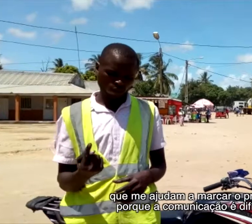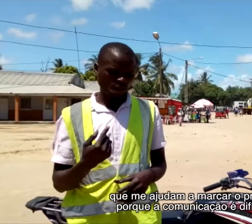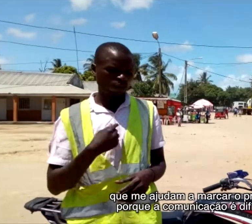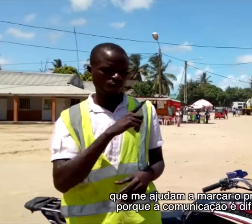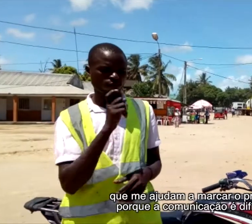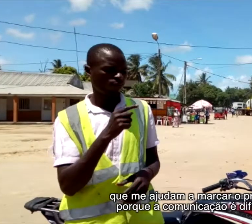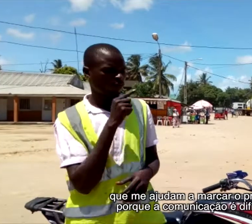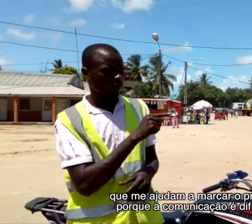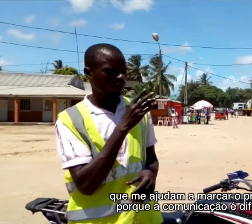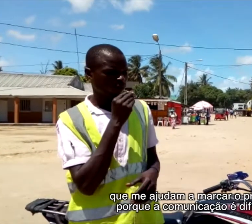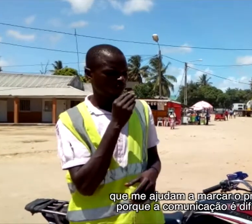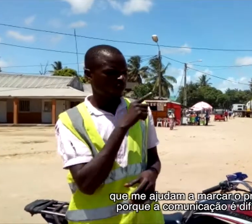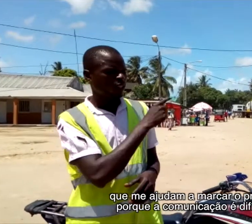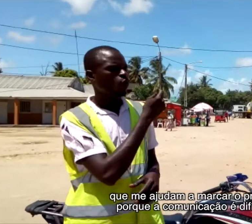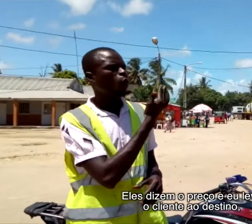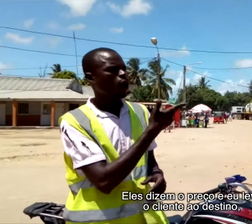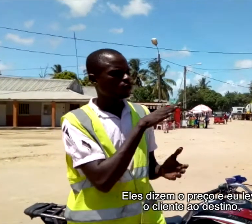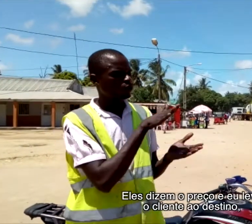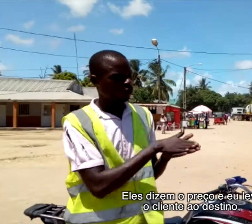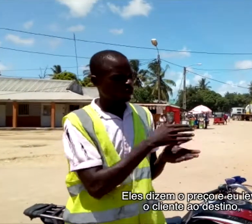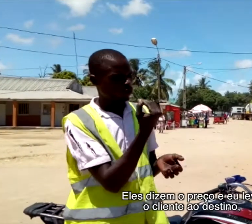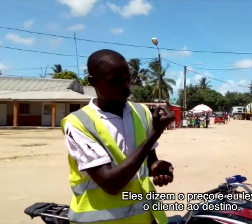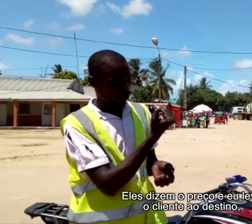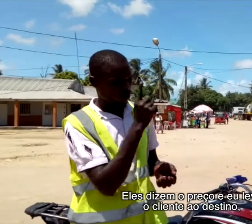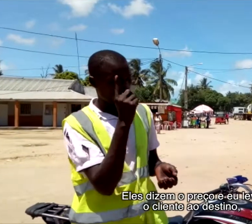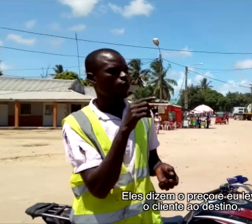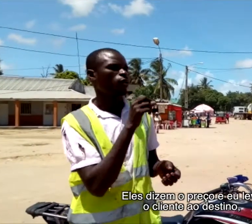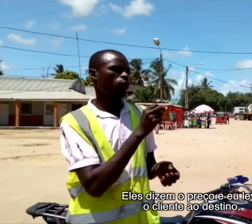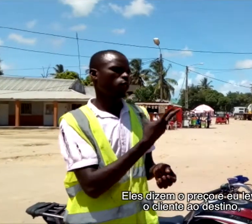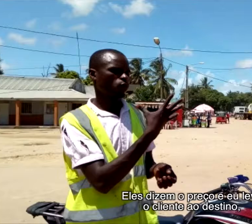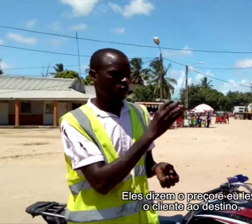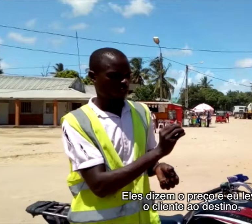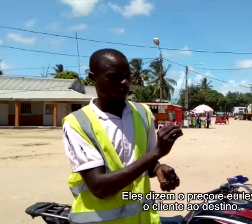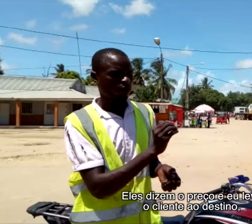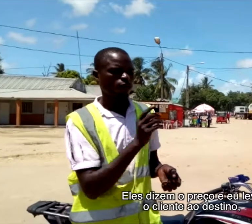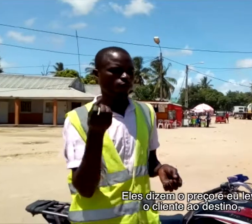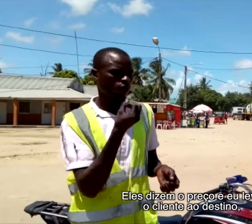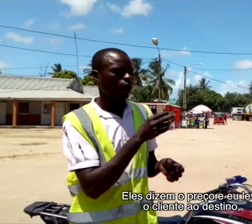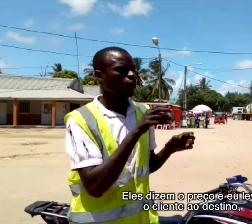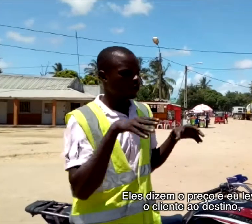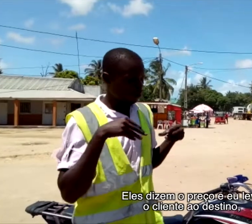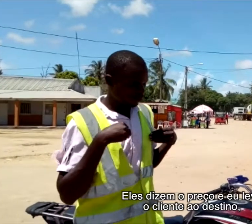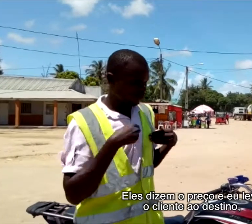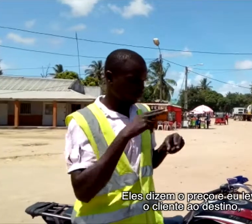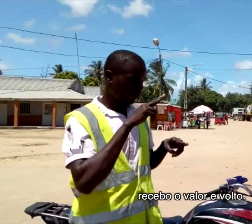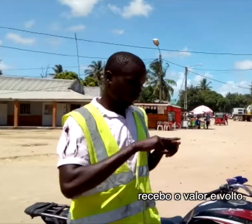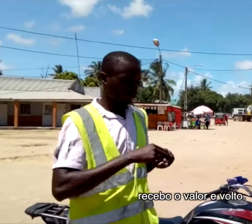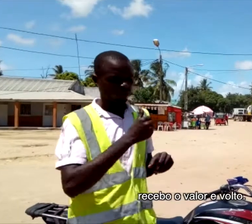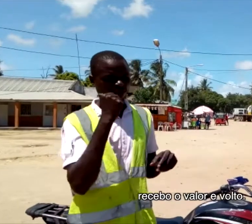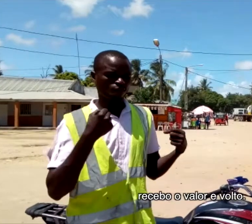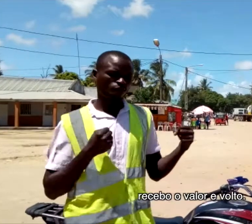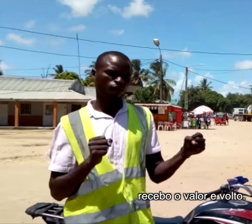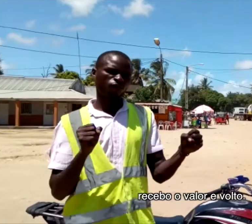porque a comunicação é difícil. Eles dizem o preço e eu levo o cliente ao destino.